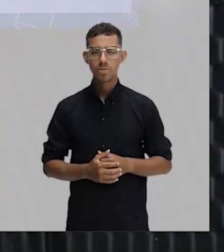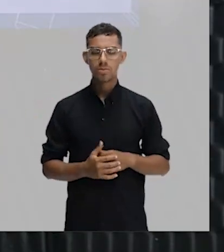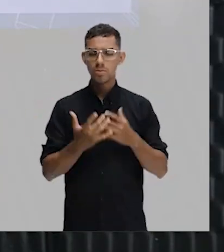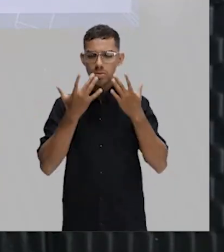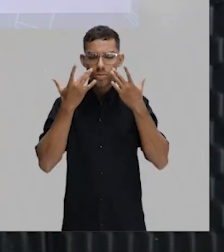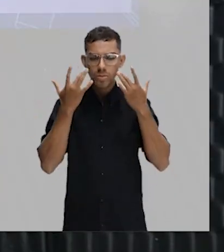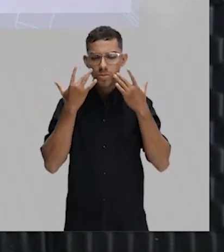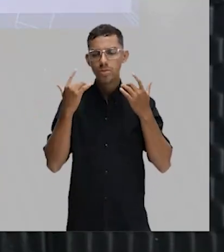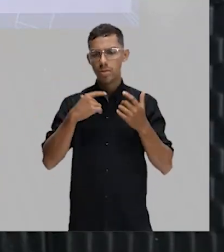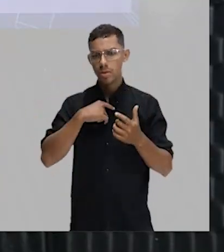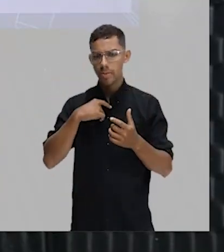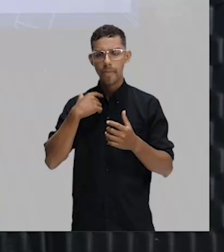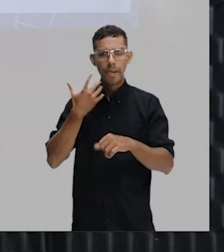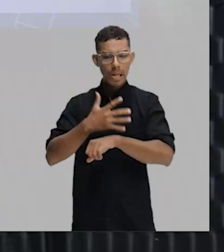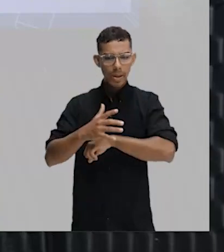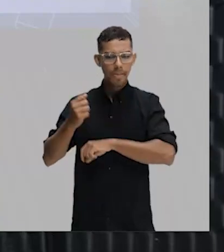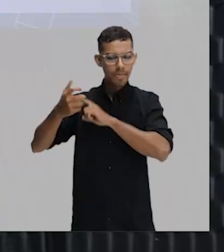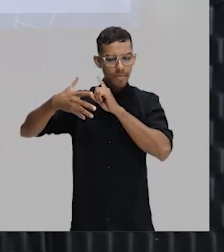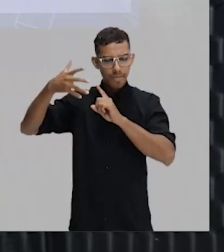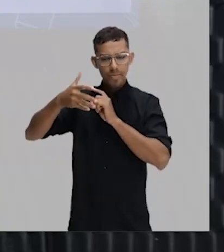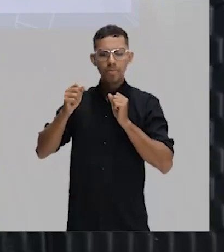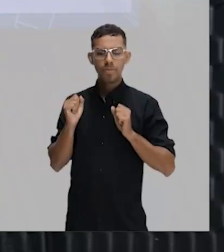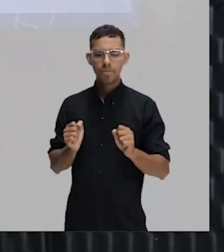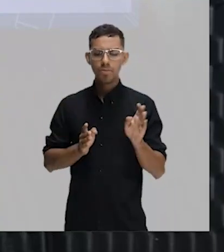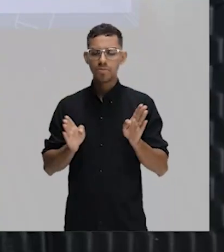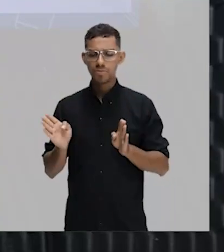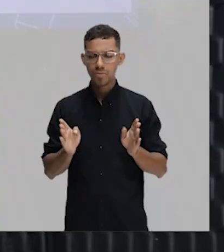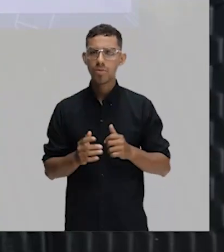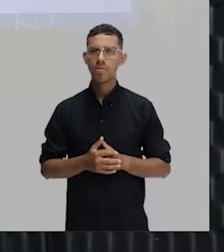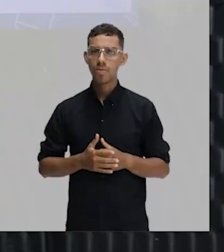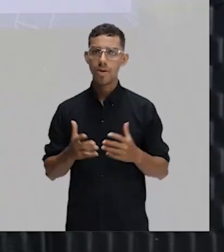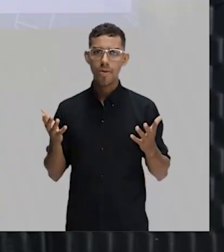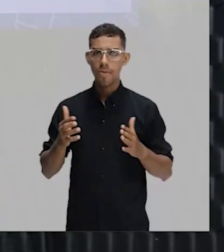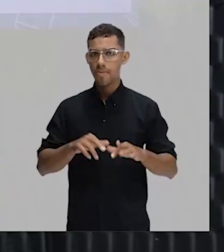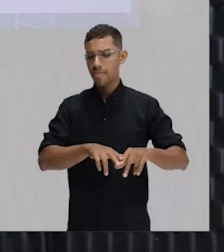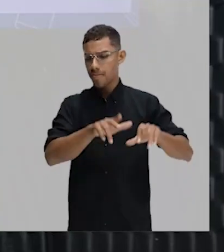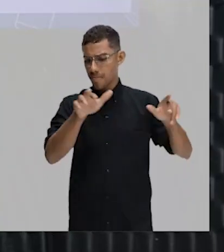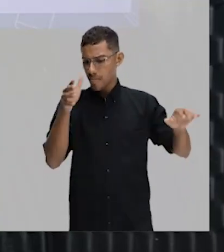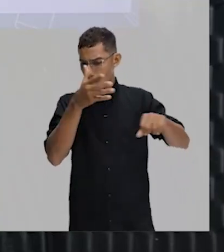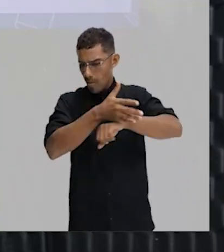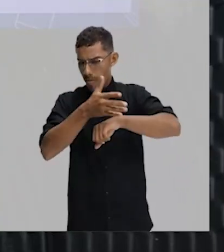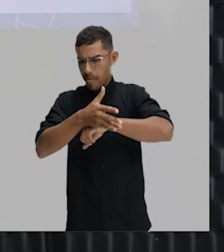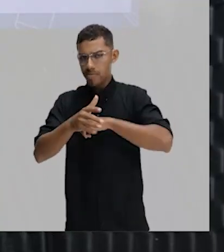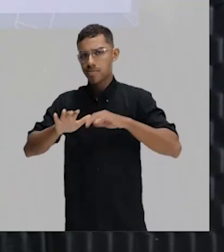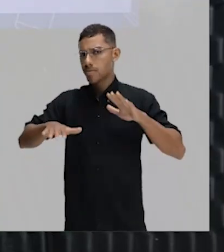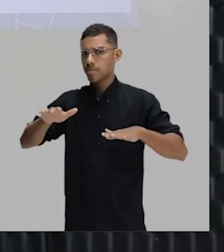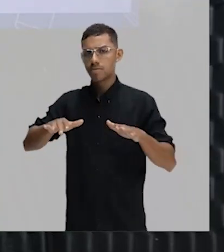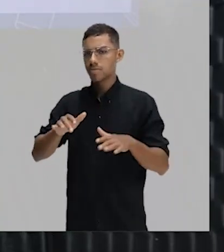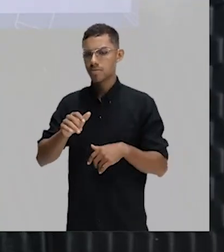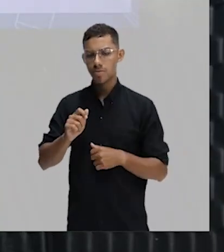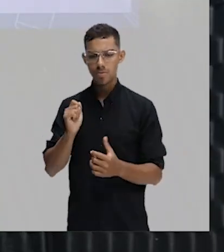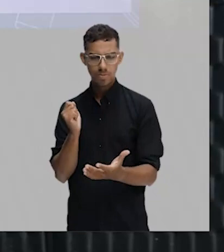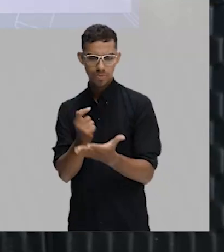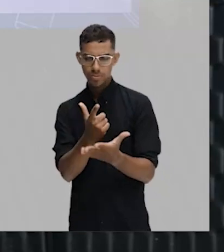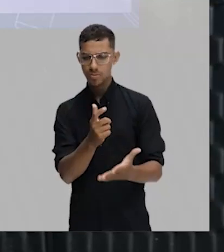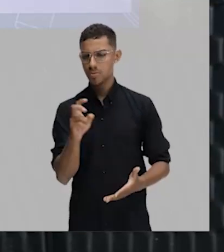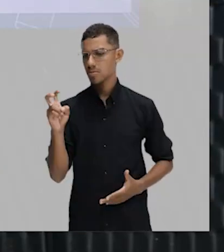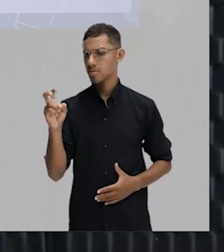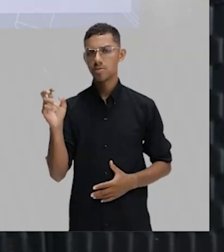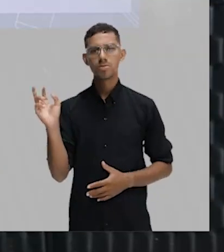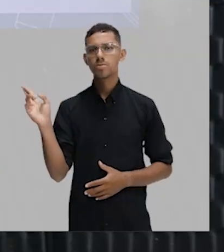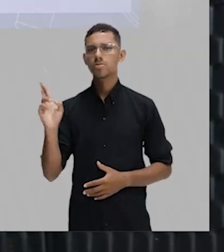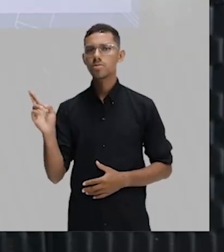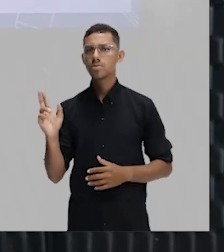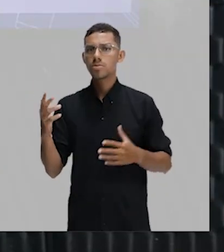tenham festivais de teatro e que eles sejam acessíveis. Eu, particularmente, já participei de todos, onde o ingresso, às vezes, é R$5. Gente, você vai para o teatro e vai